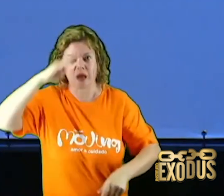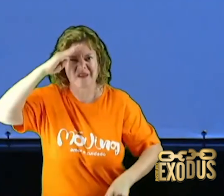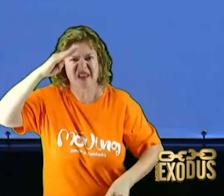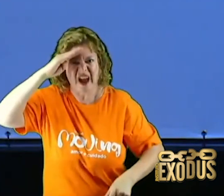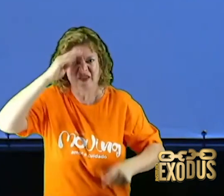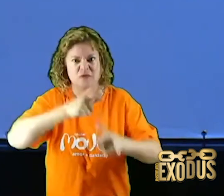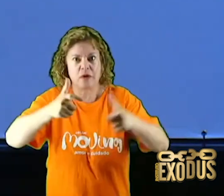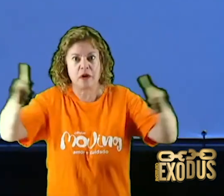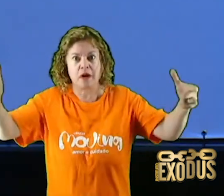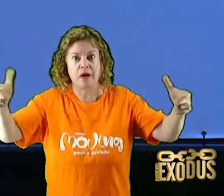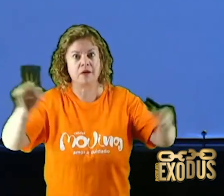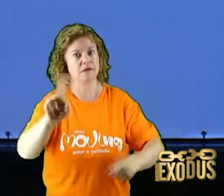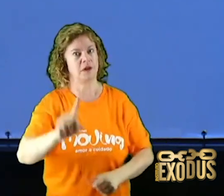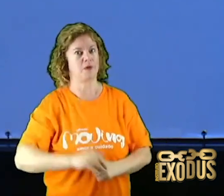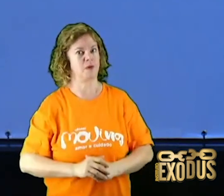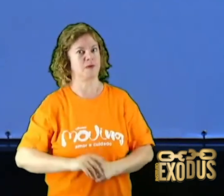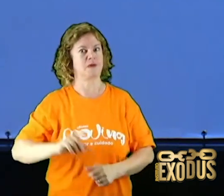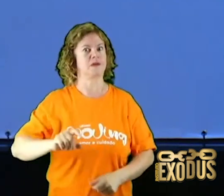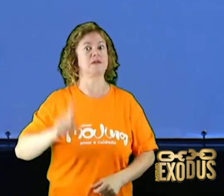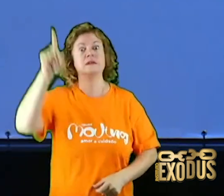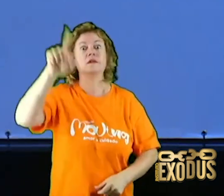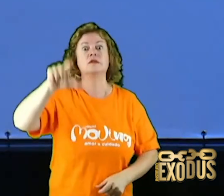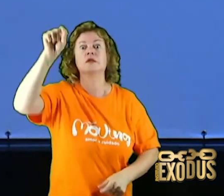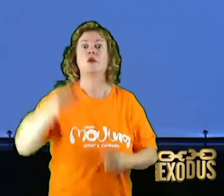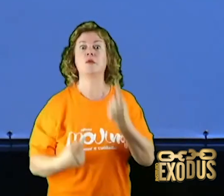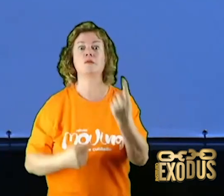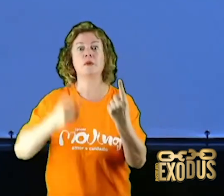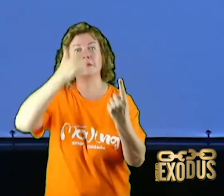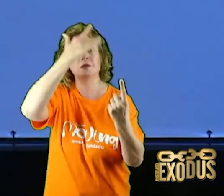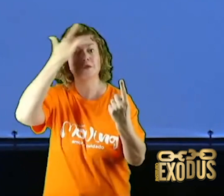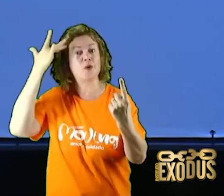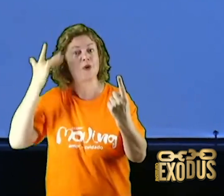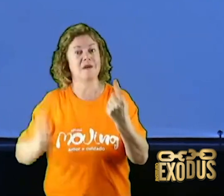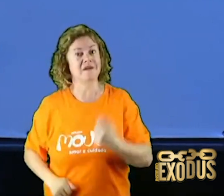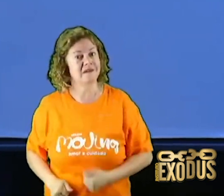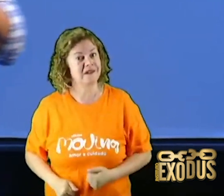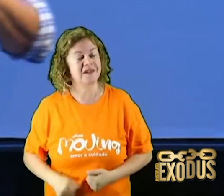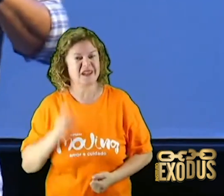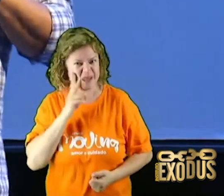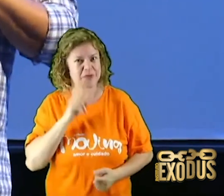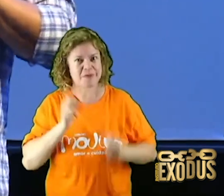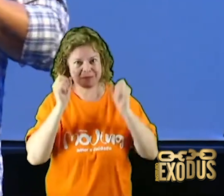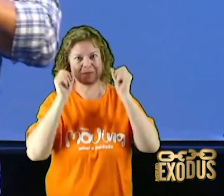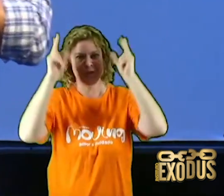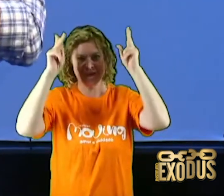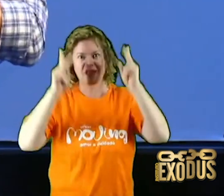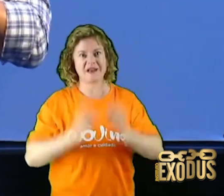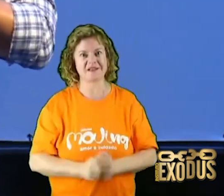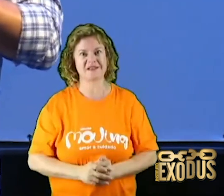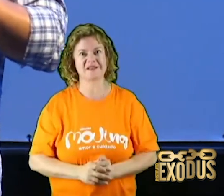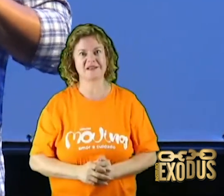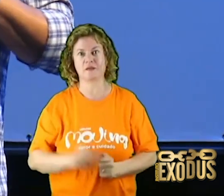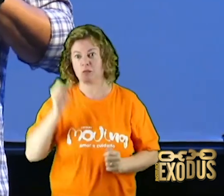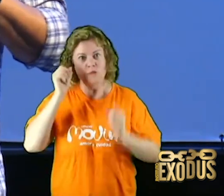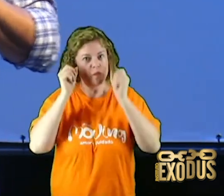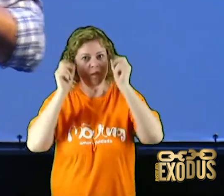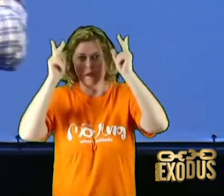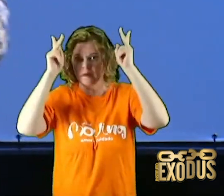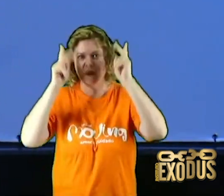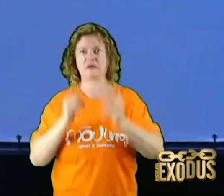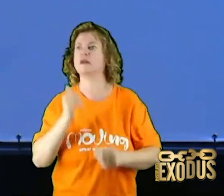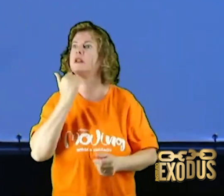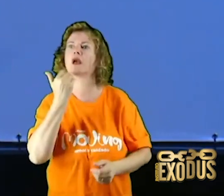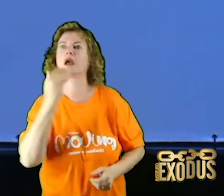levantou Moisés, foi ele. Ninguém foi lá bater boca com o faraó, ninguém foi lá dizer para faraó: deixe meu povo